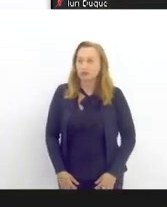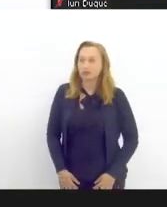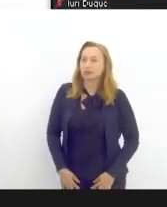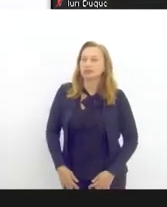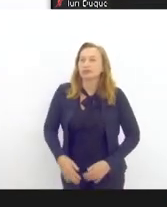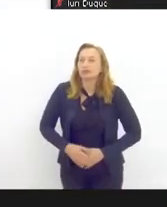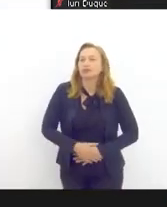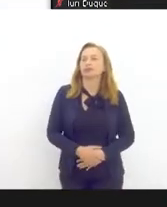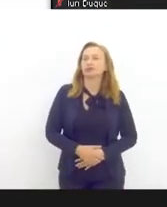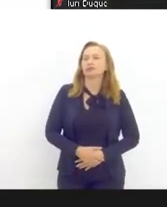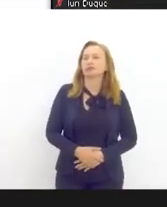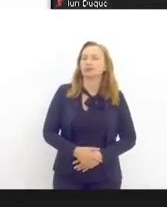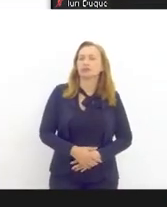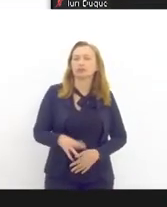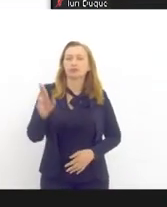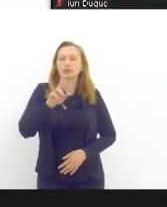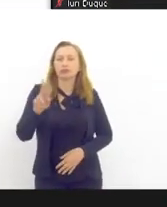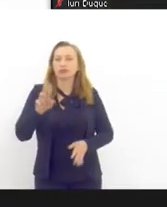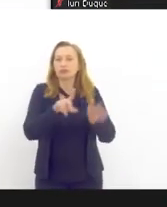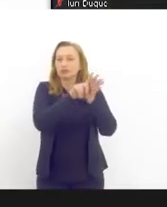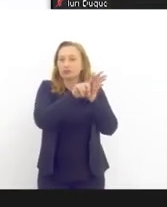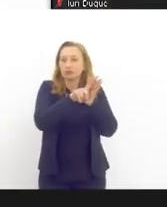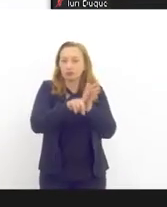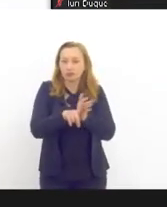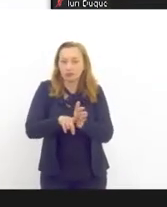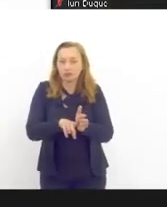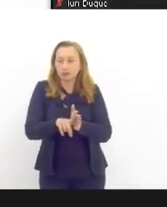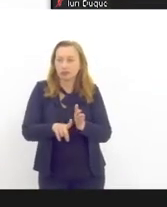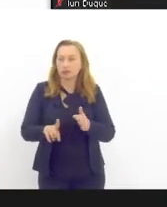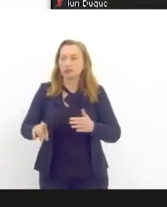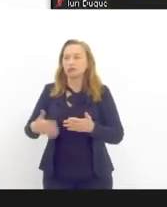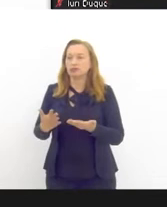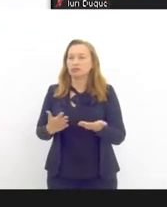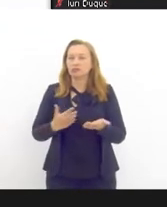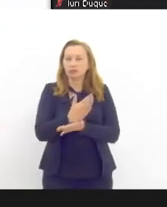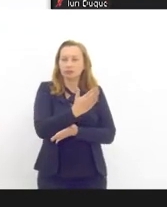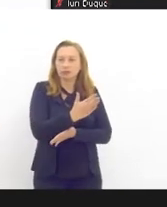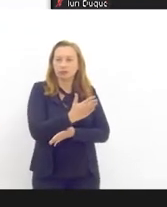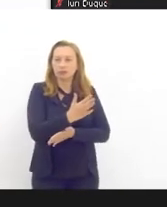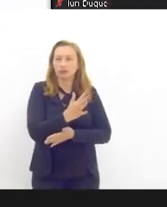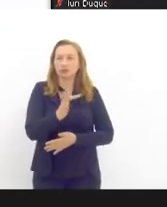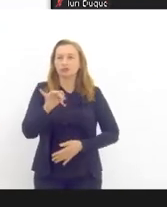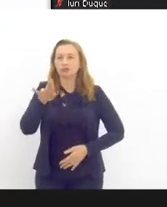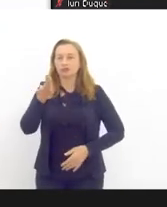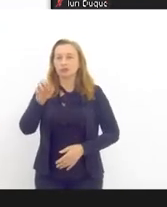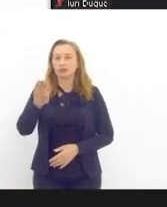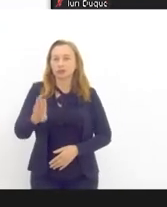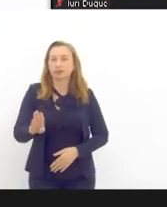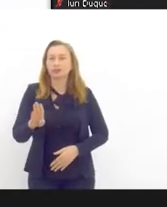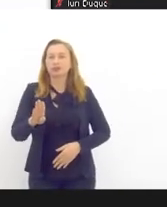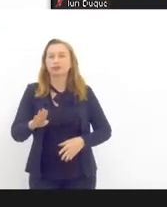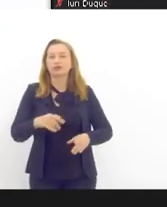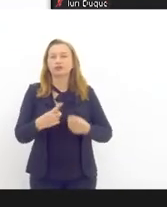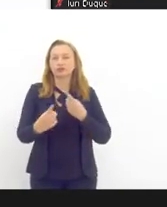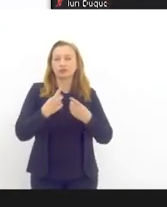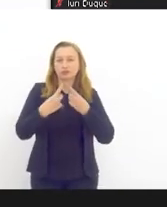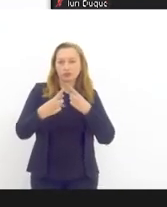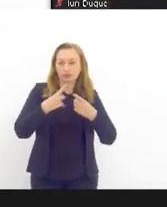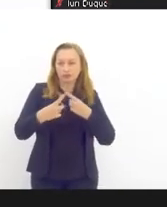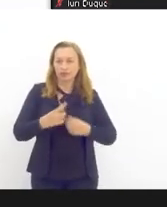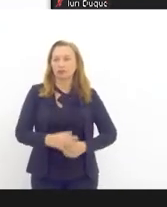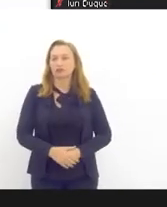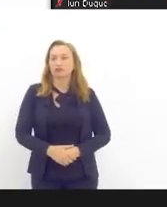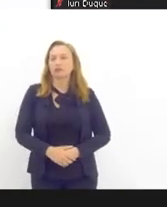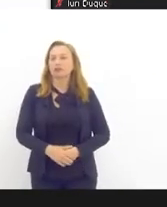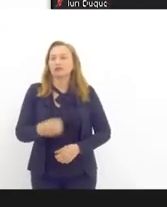utilizaram, né, que fizeram uma análise robusta após a aprovação do novo Fundeb, lembrando que toda essa discussão surge da sanção